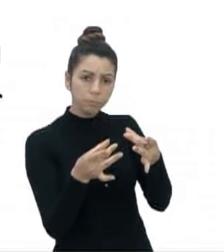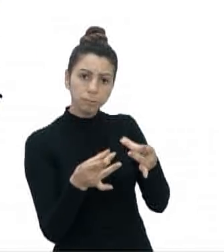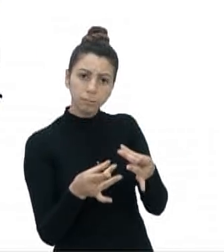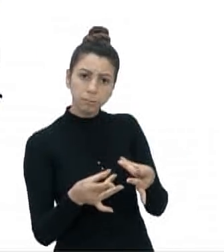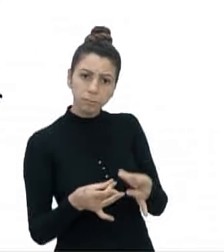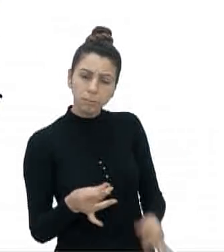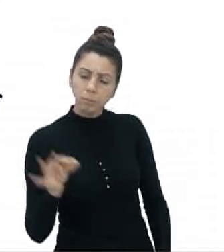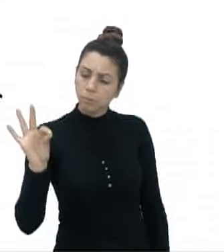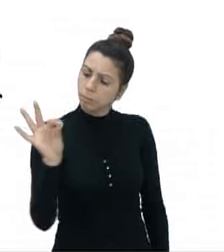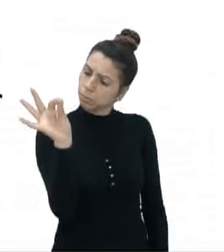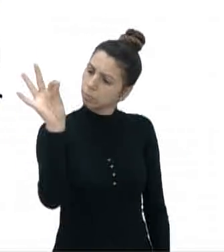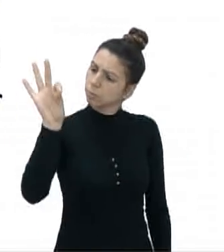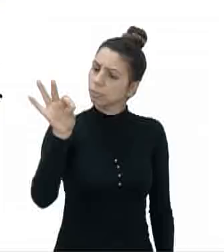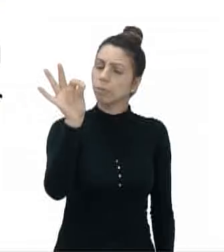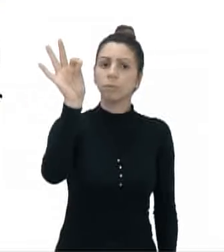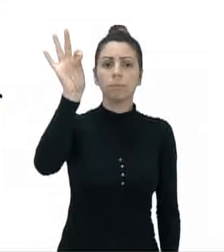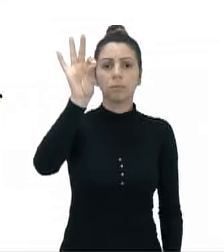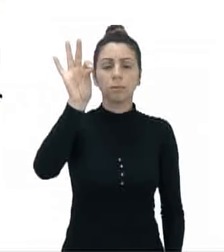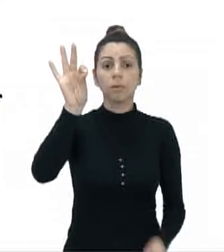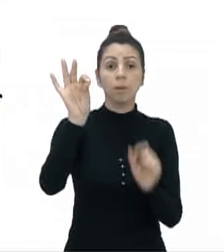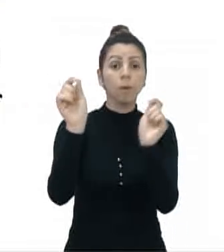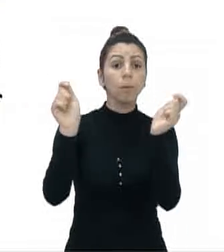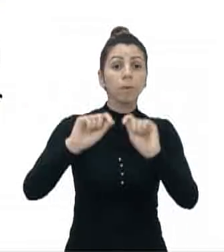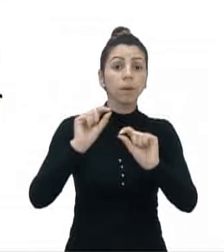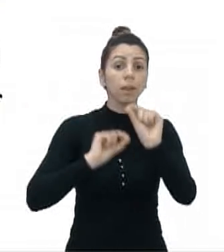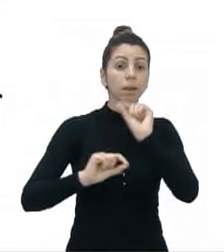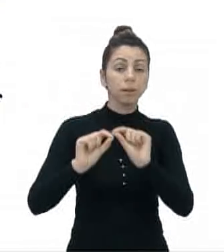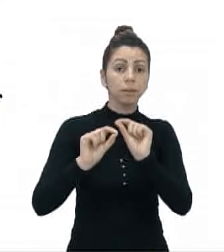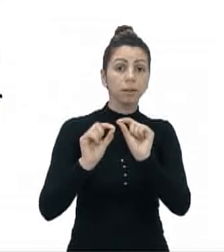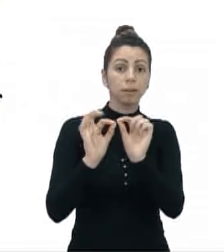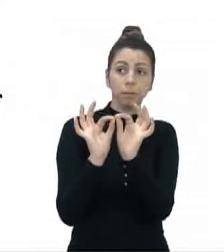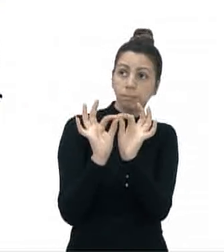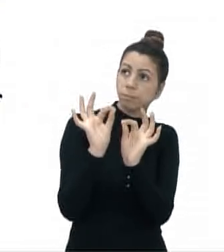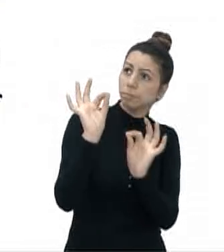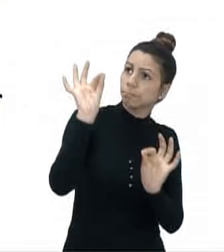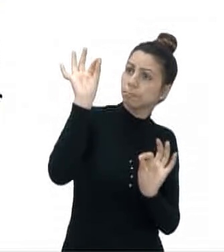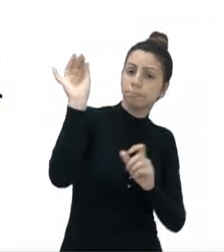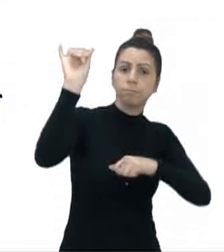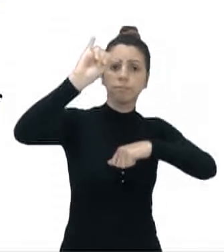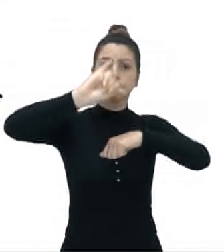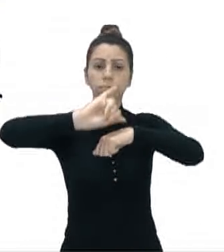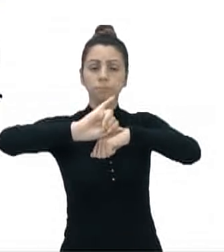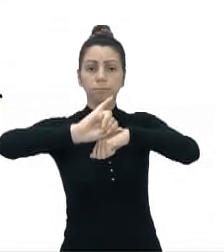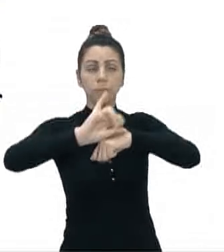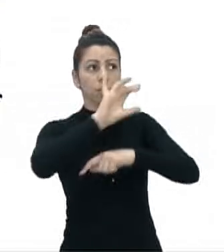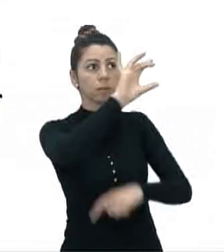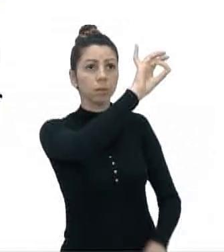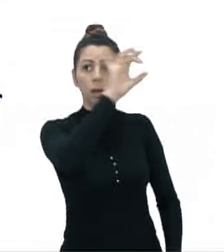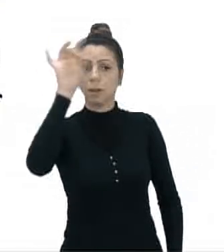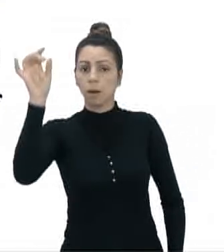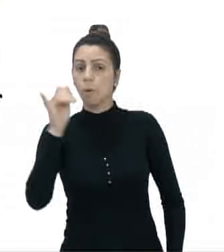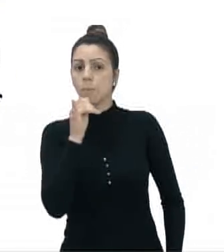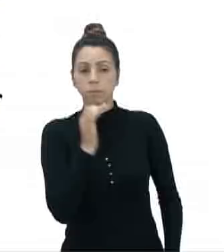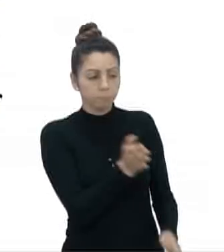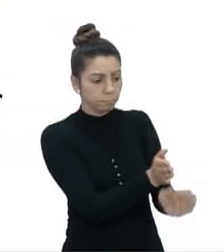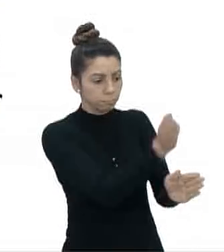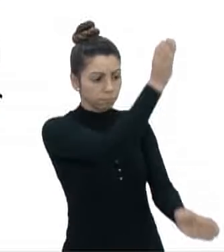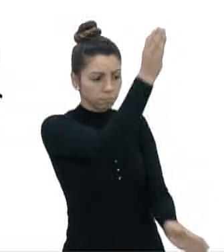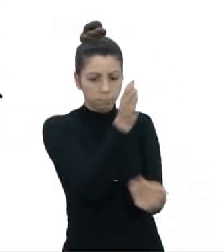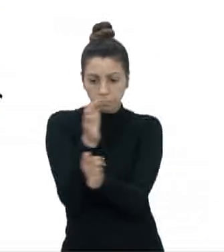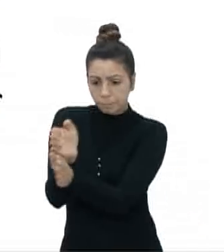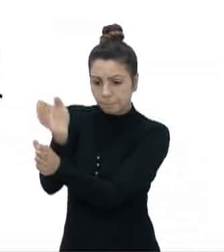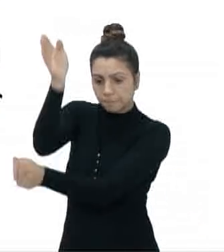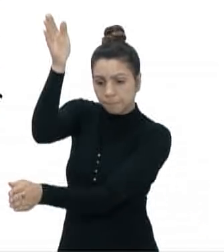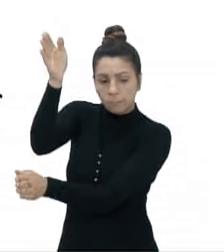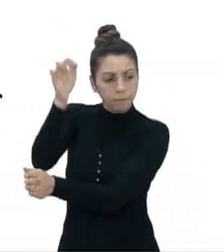da mosca dizendo que a distância ela se encontrava de cada parede do quarto. Qual a distância